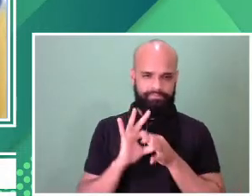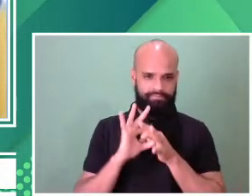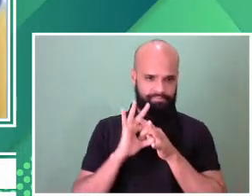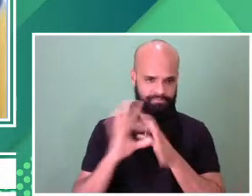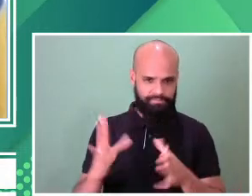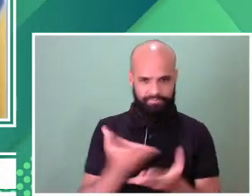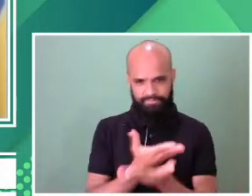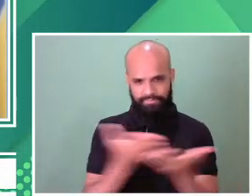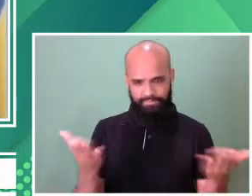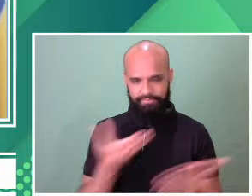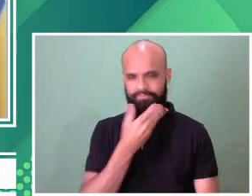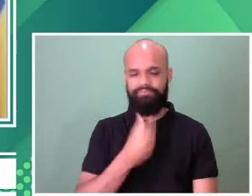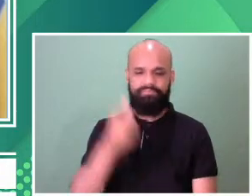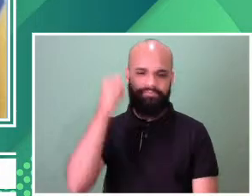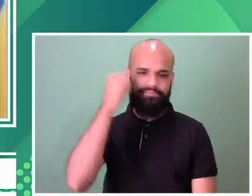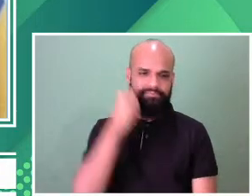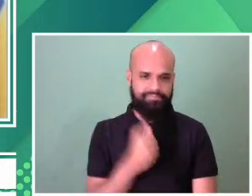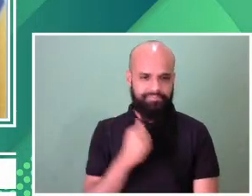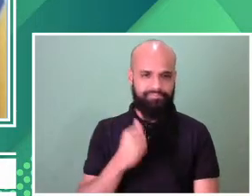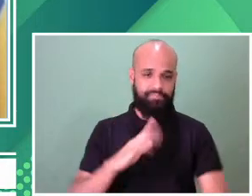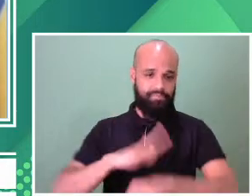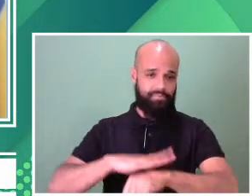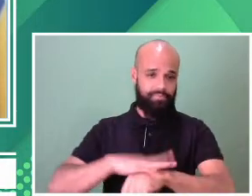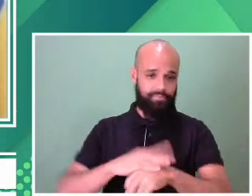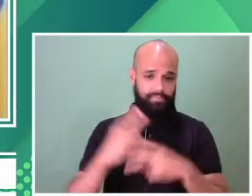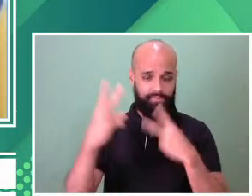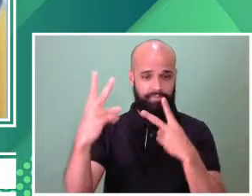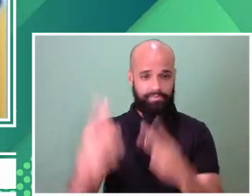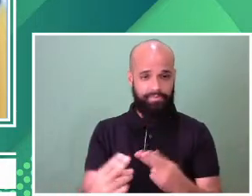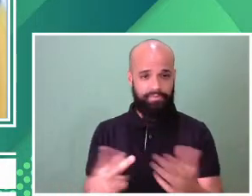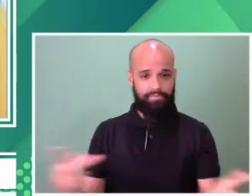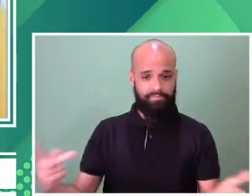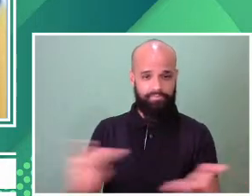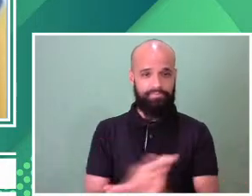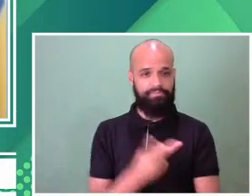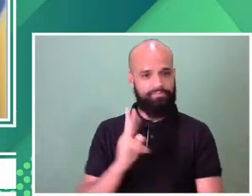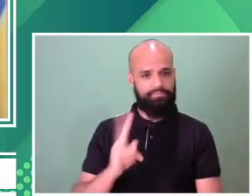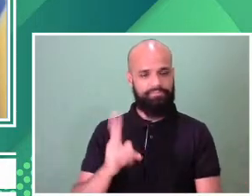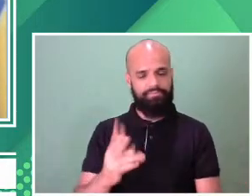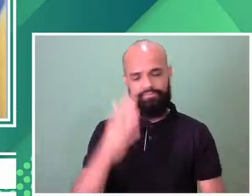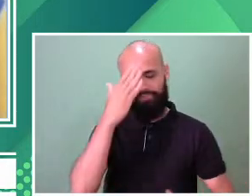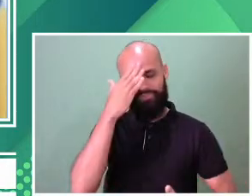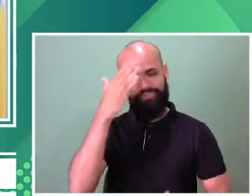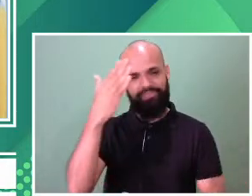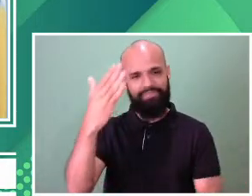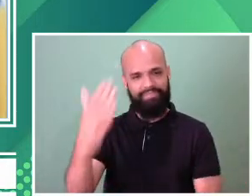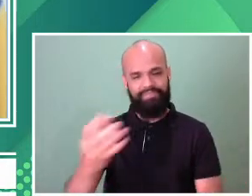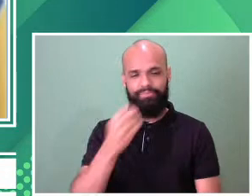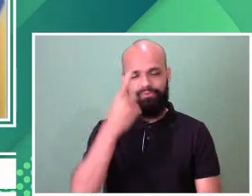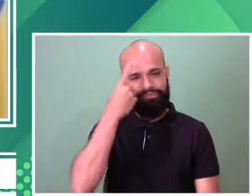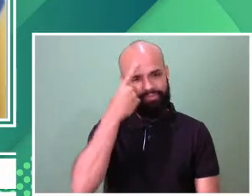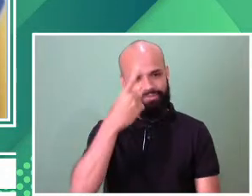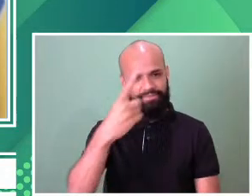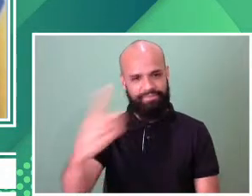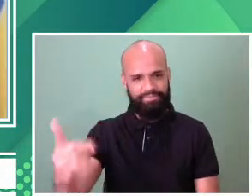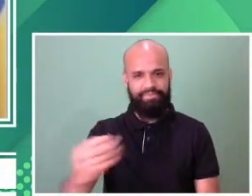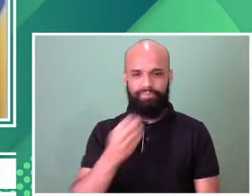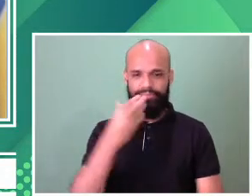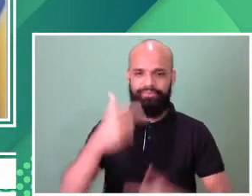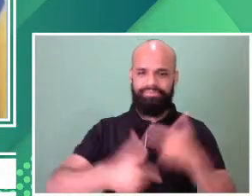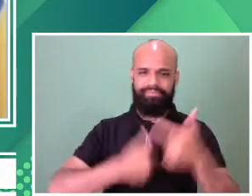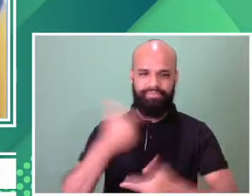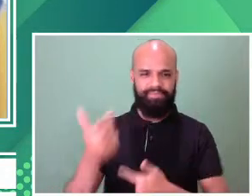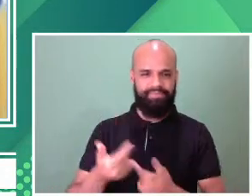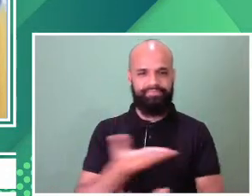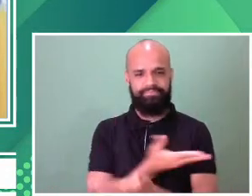dos senhores e das senhoras para que momentos como esse possam acontecer com frequência. Muito obrigada, bom dia e bons trabalhos